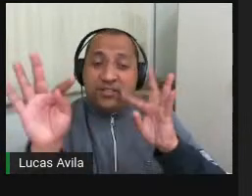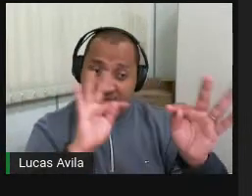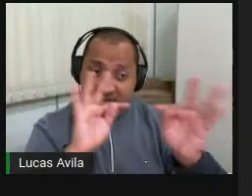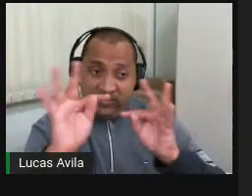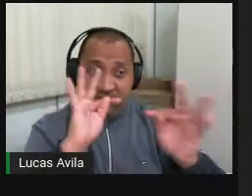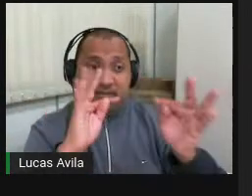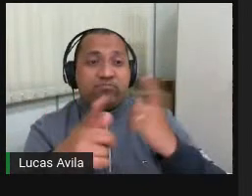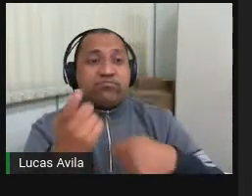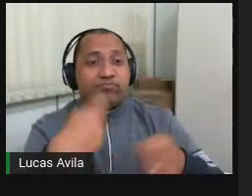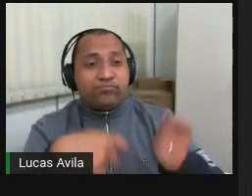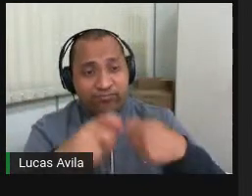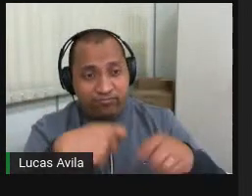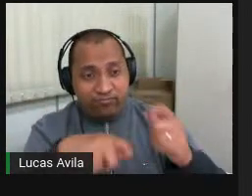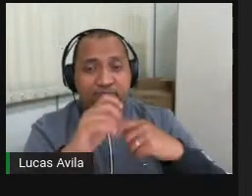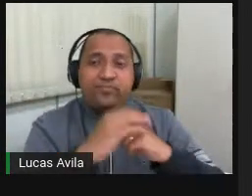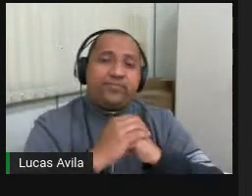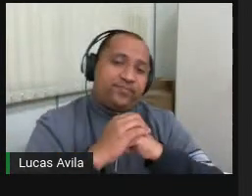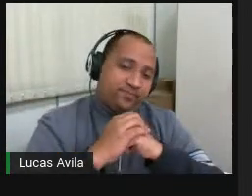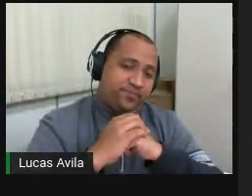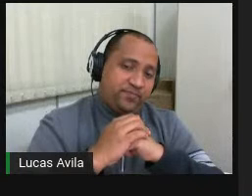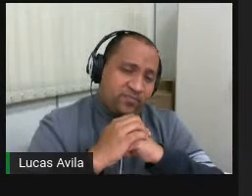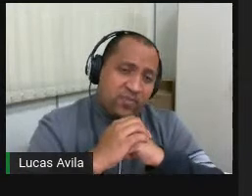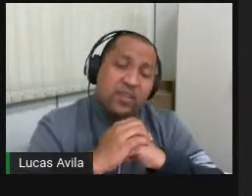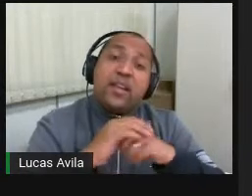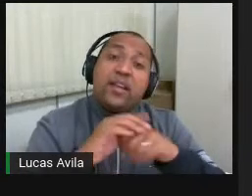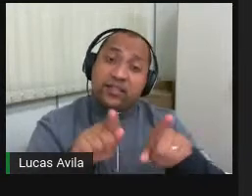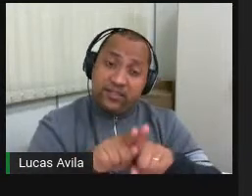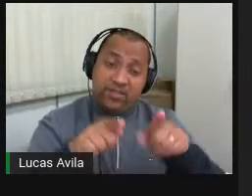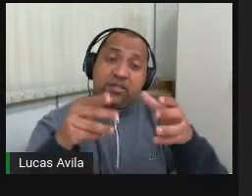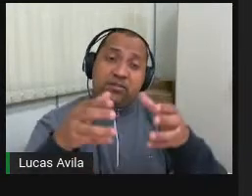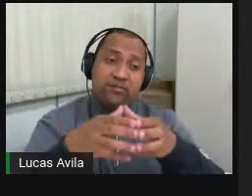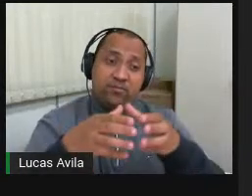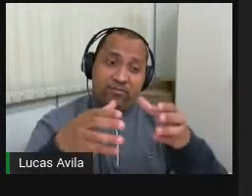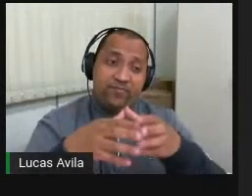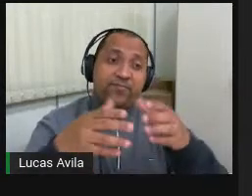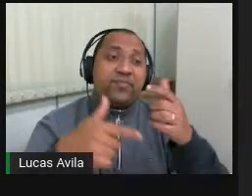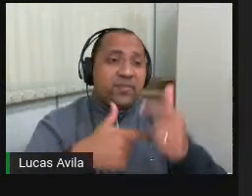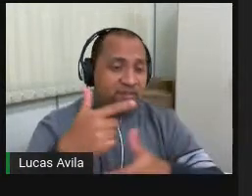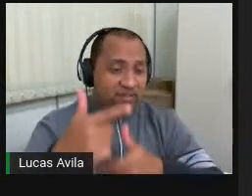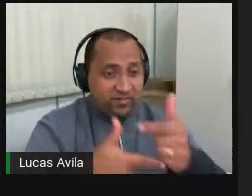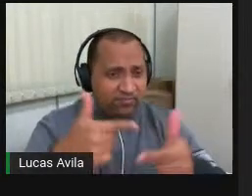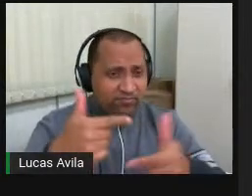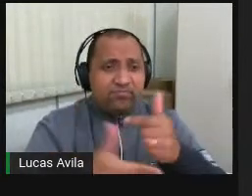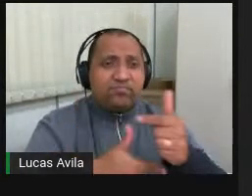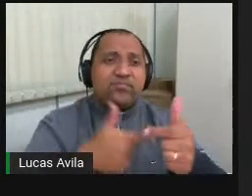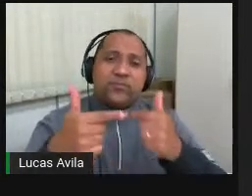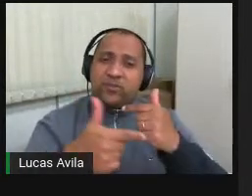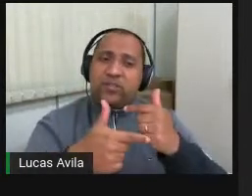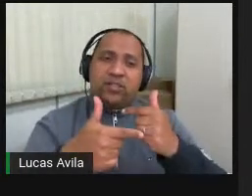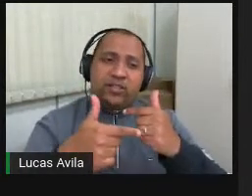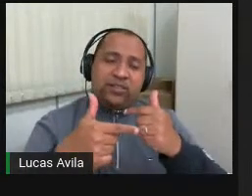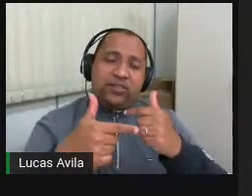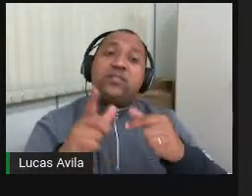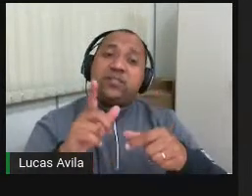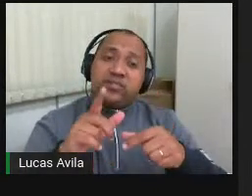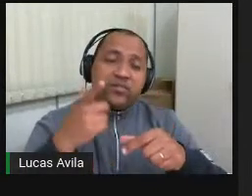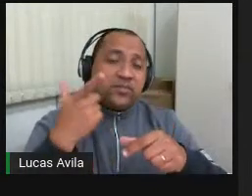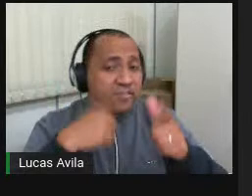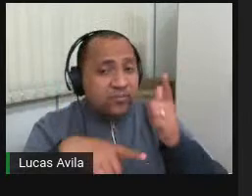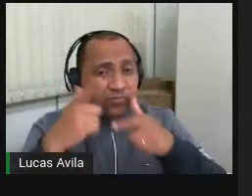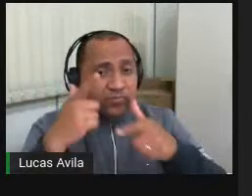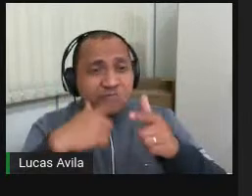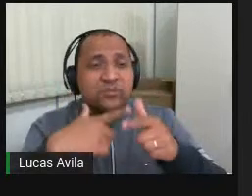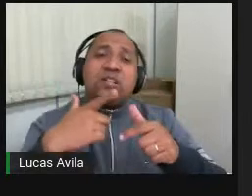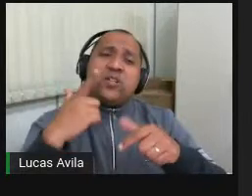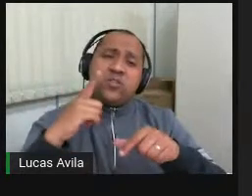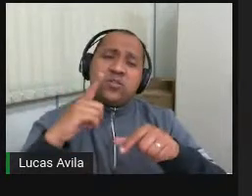técnicos e a toda a equipe que está trabalhando e que tem trabalhado para que pudéssemos